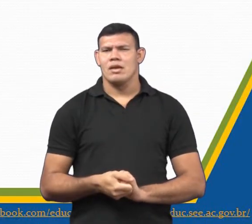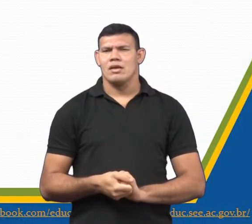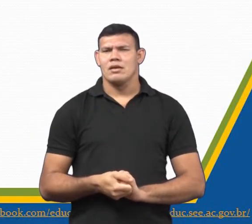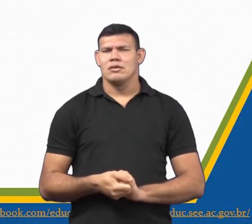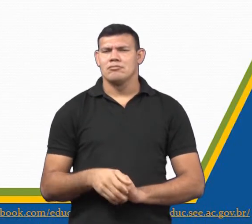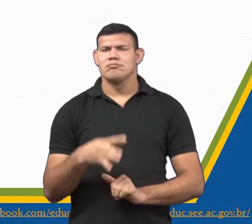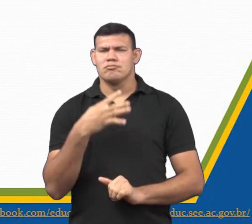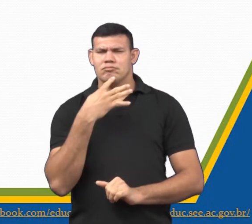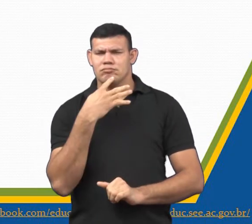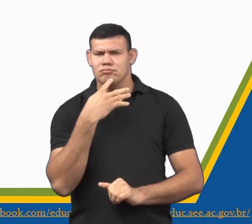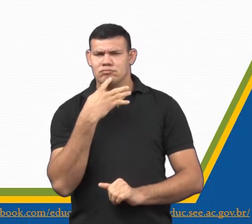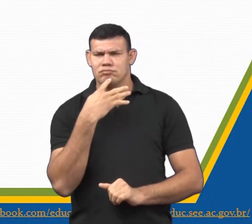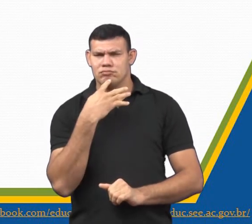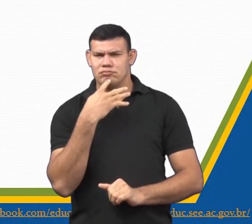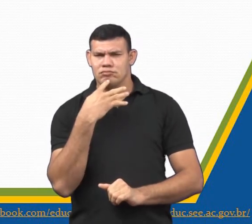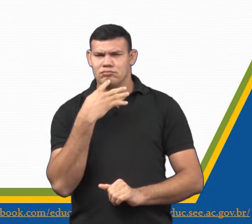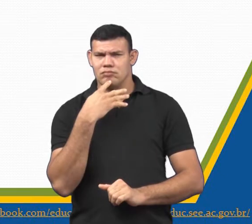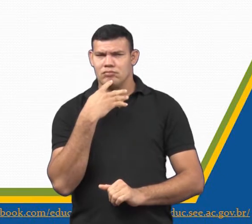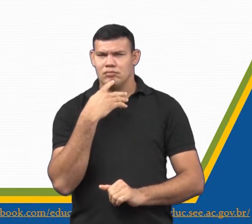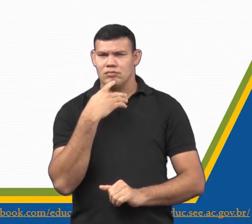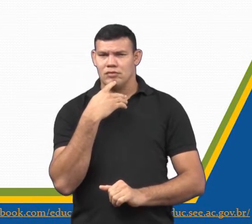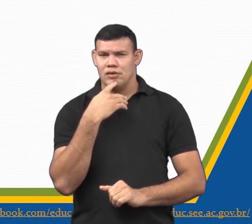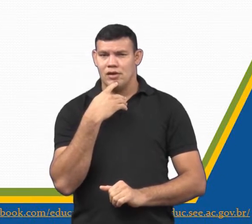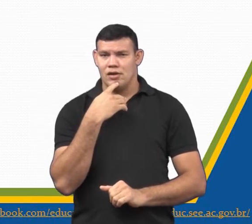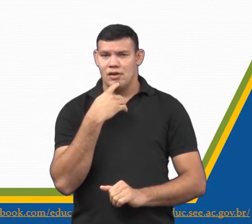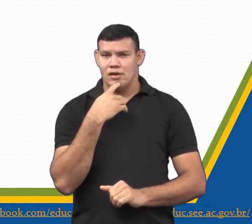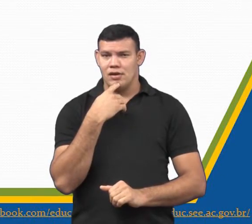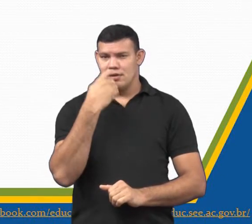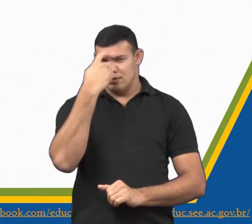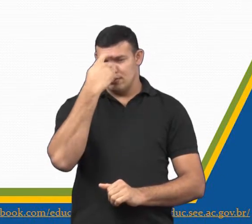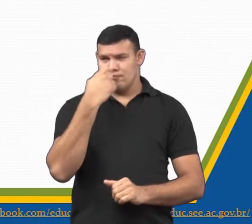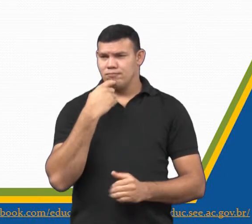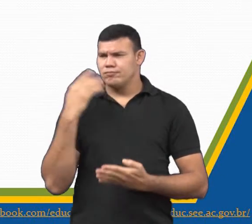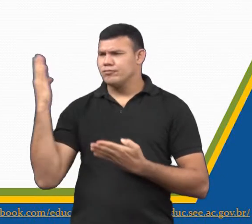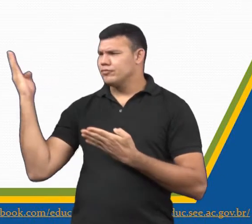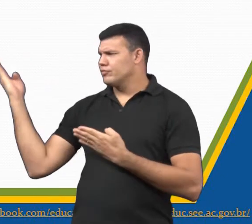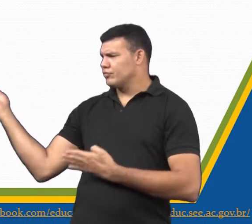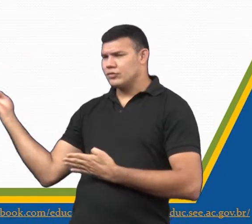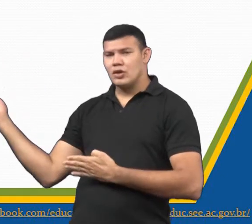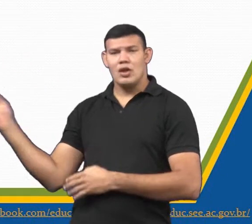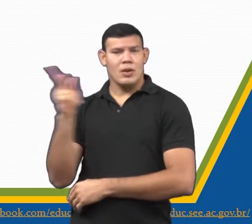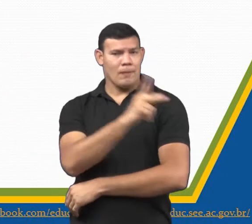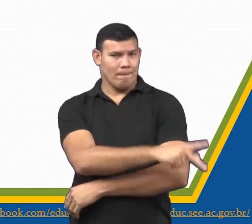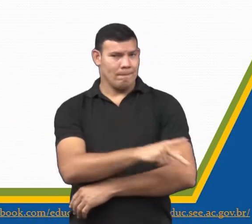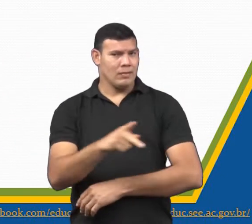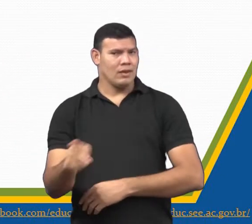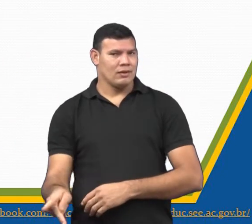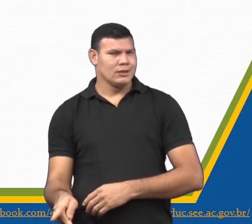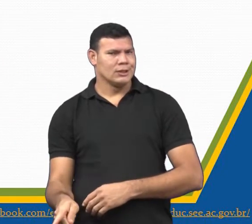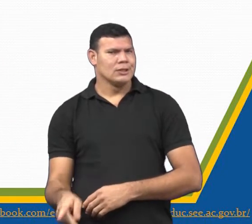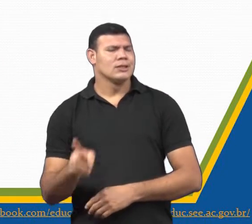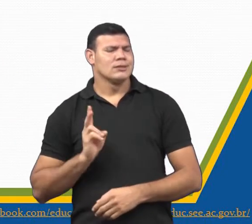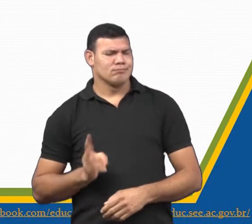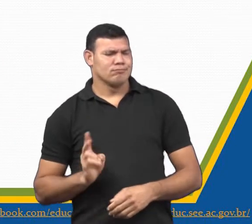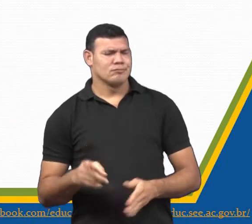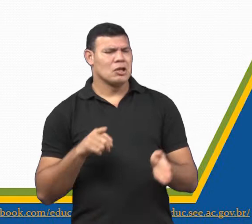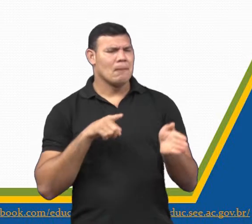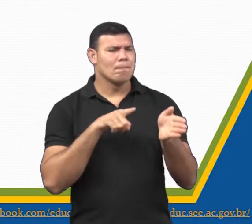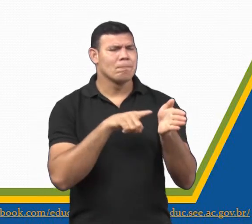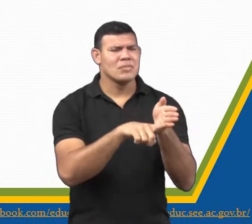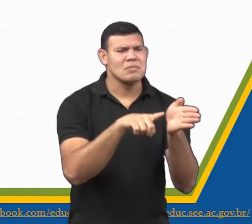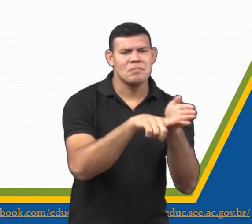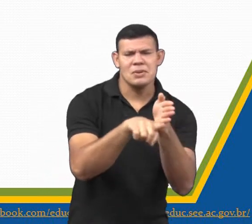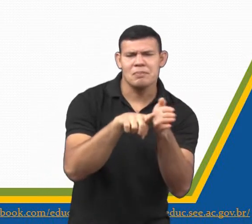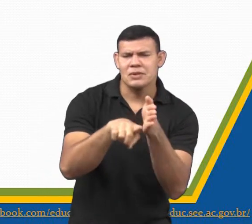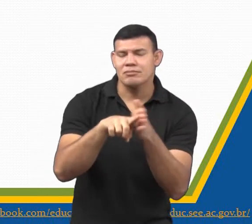conhecem esse personagem? Eu acredito que sim. É o professor, certo? O professor, ele é um personagem que ele adora fazer perguntas para os